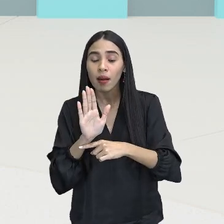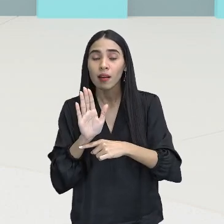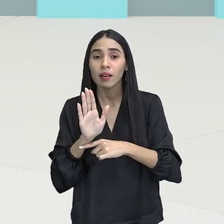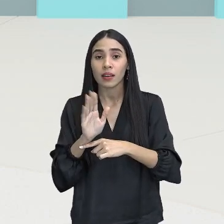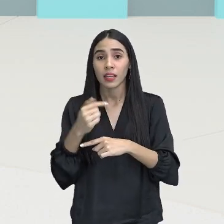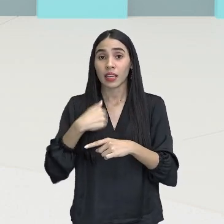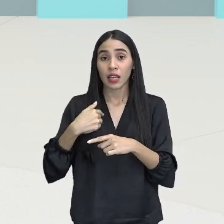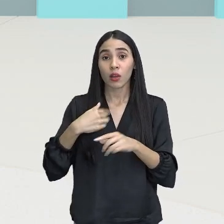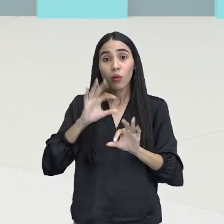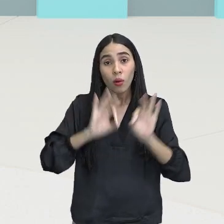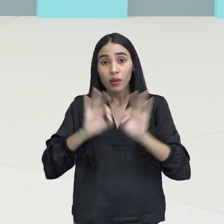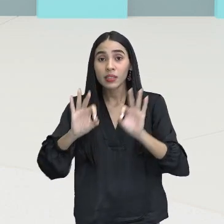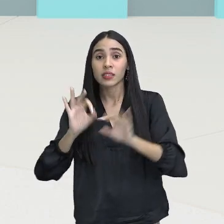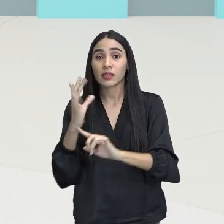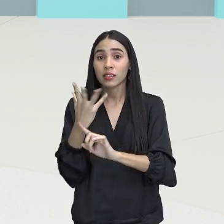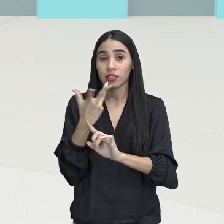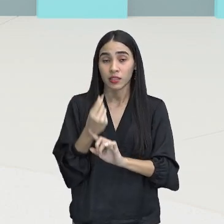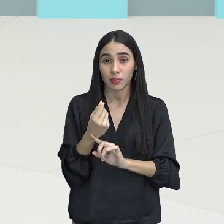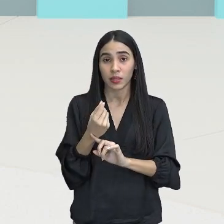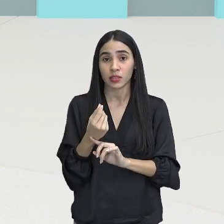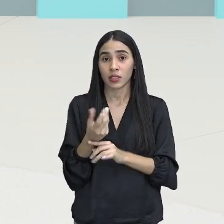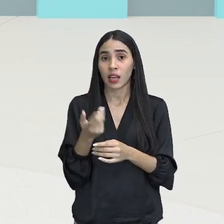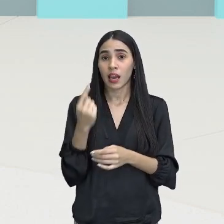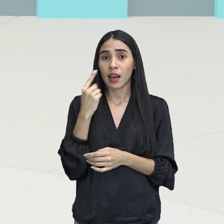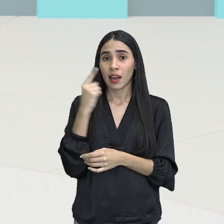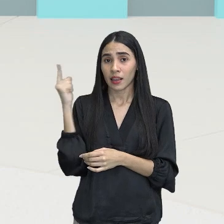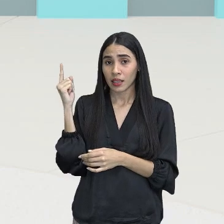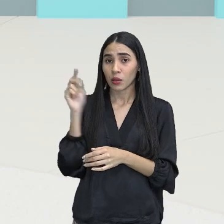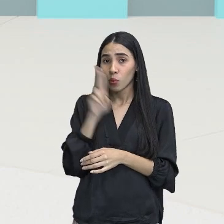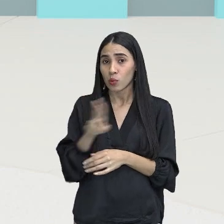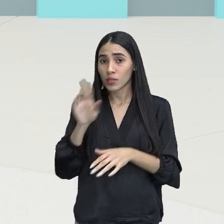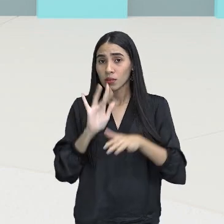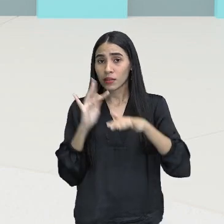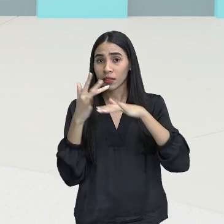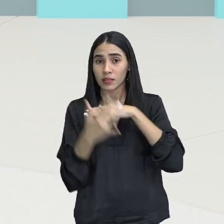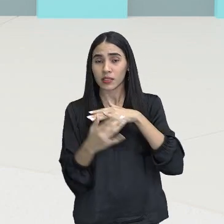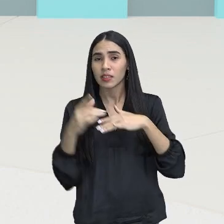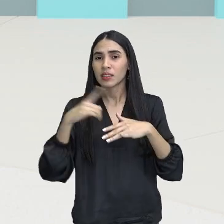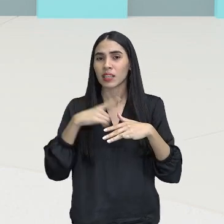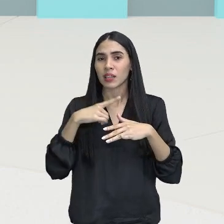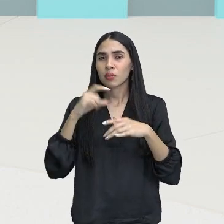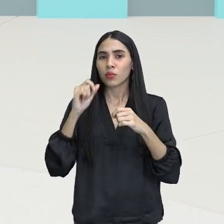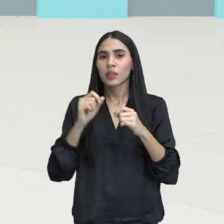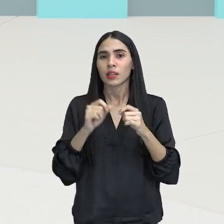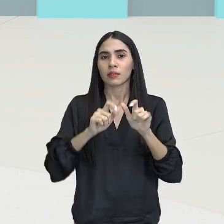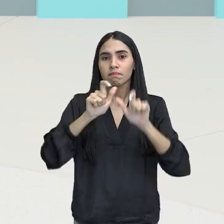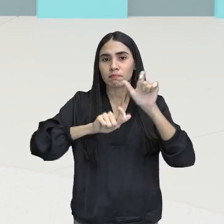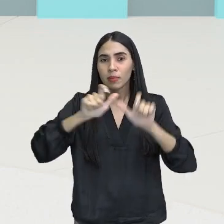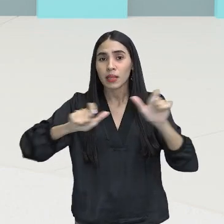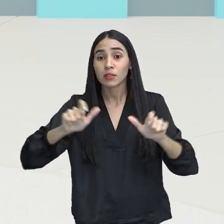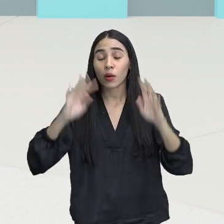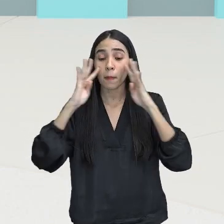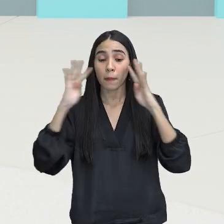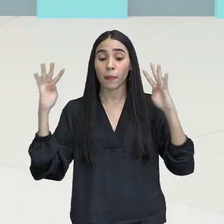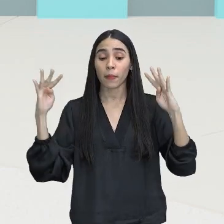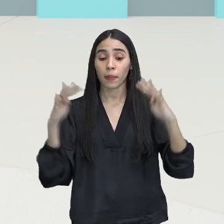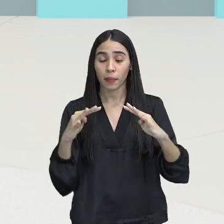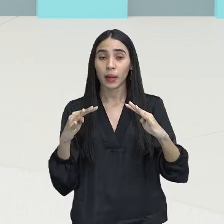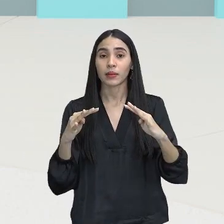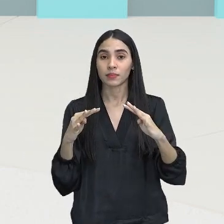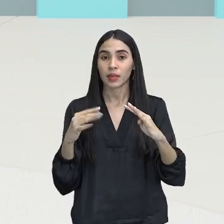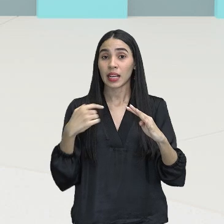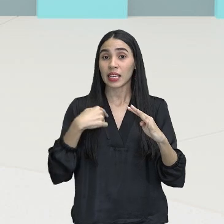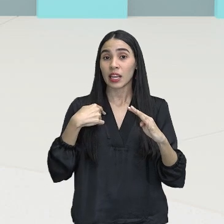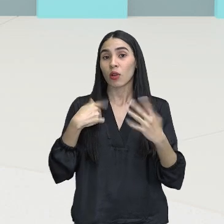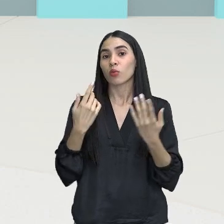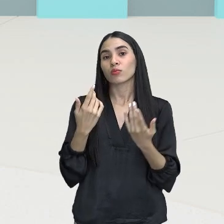aquilo que eu estou produzindo artisticamente, eu consigo fazer milhares de pessoas enxergarem o que está sendo